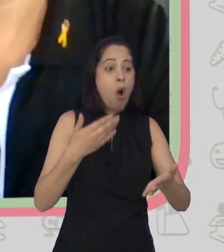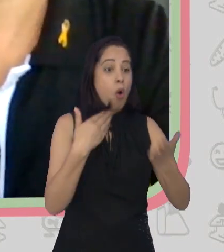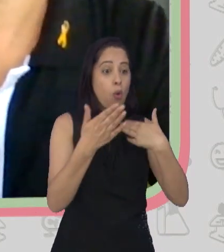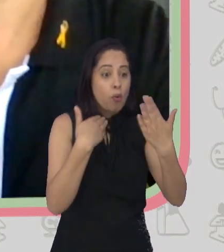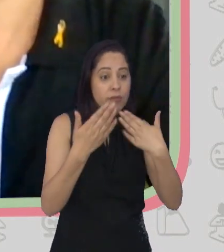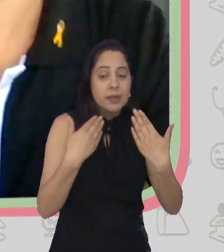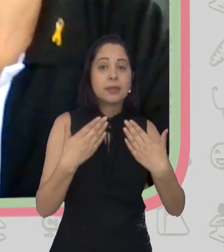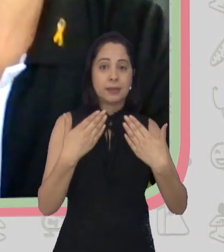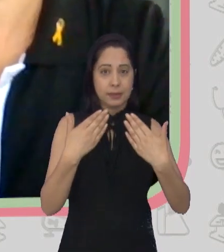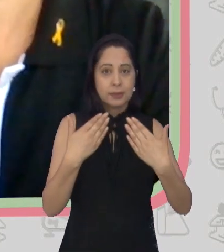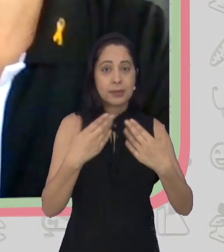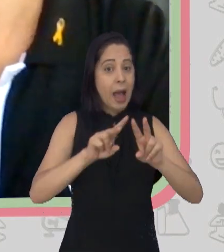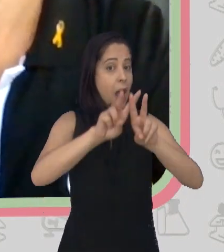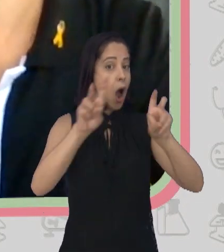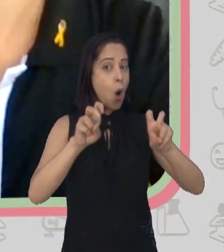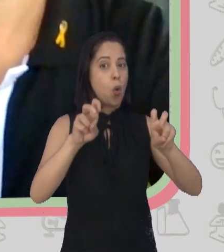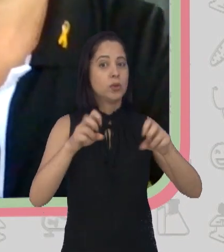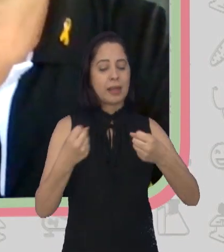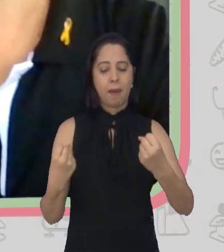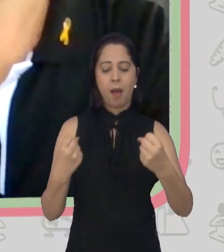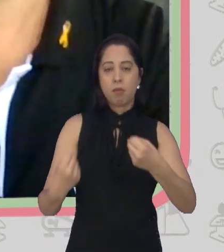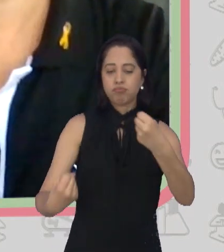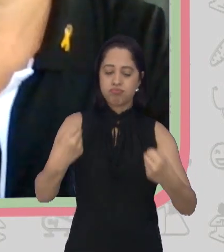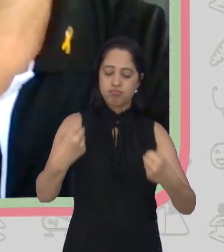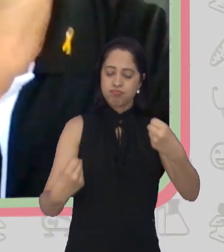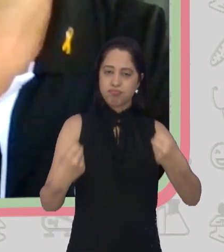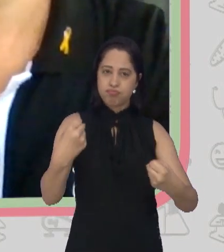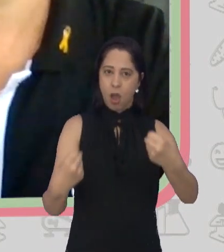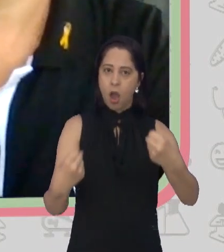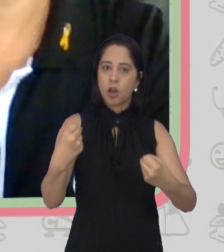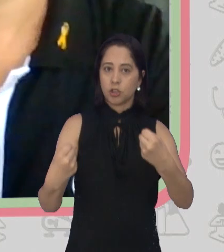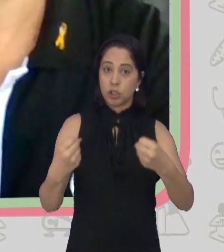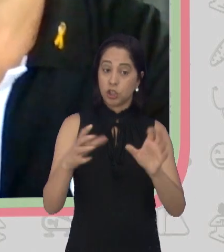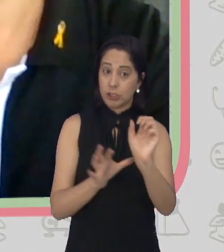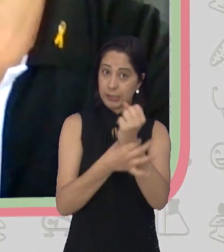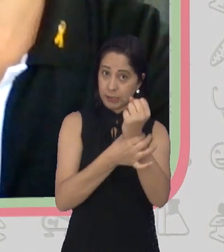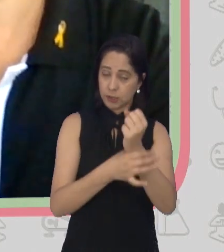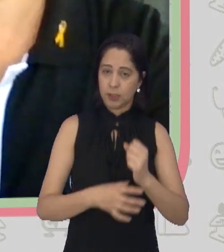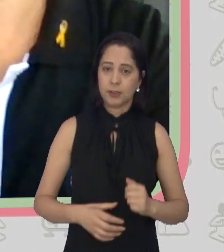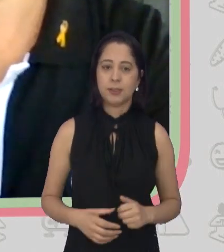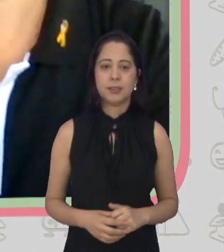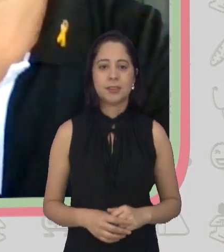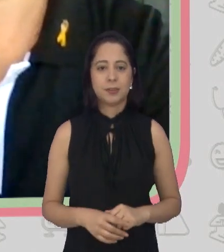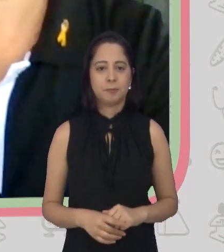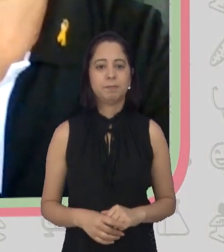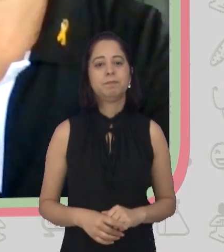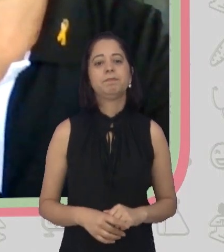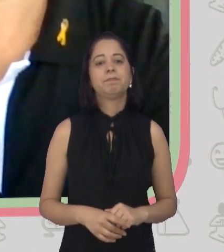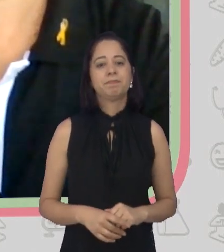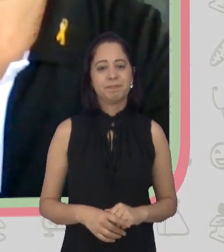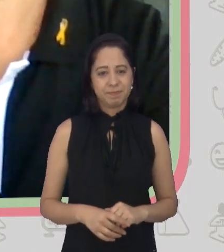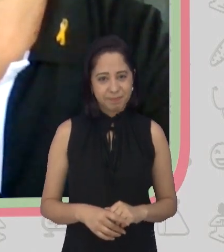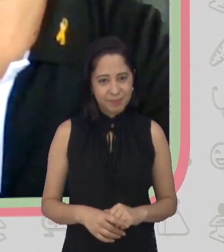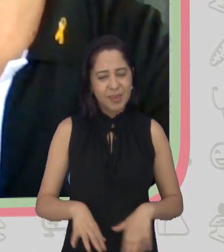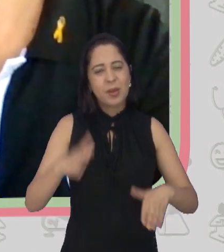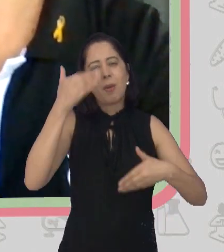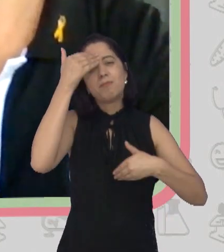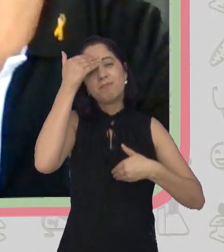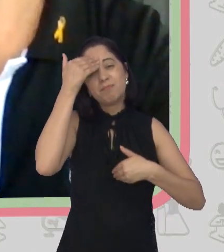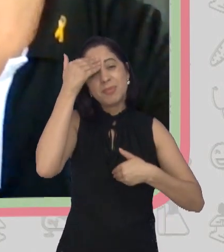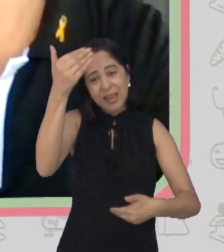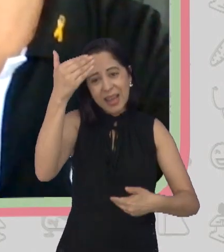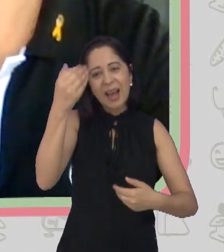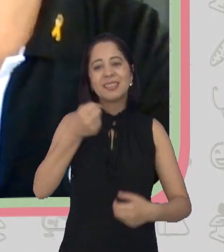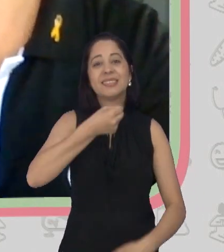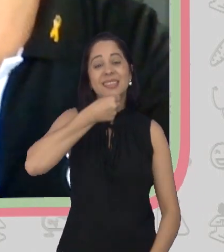vem para isso, para a gente intensificar essa conversa entre todo mundo que a gente gosta. Tá certo, Daniela. Muito obrigada pela